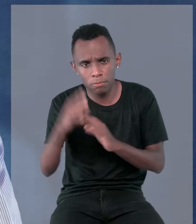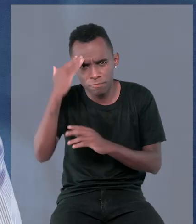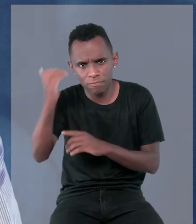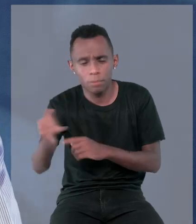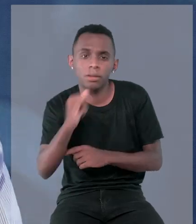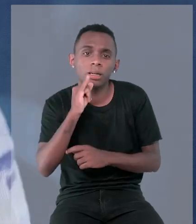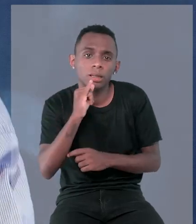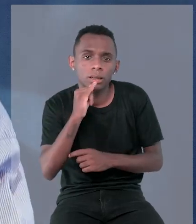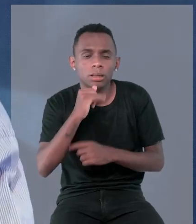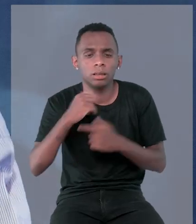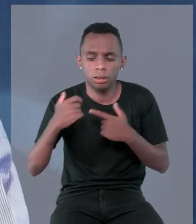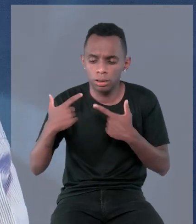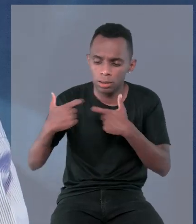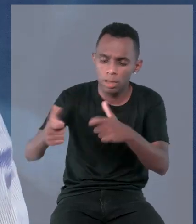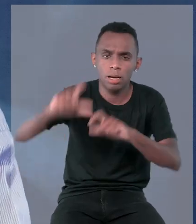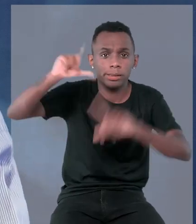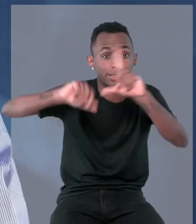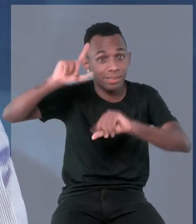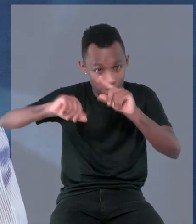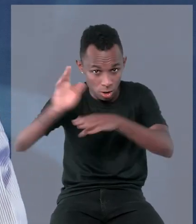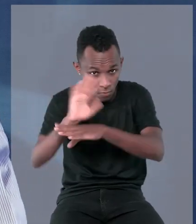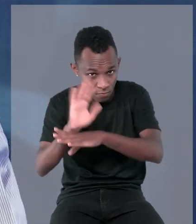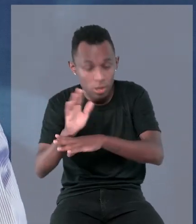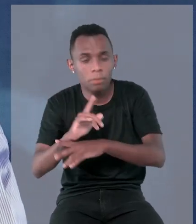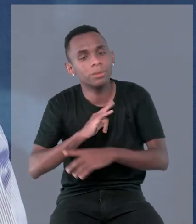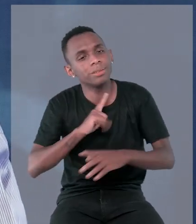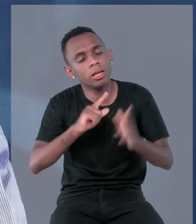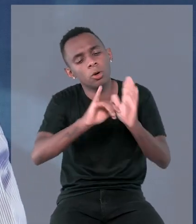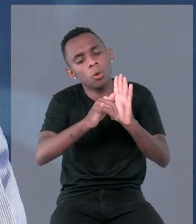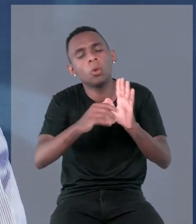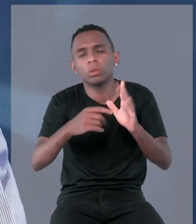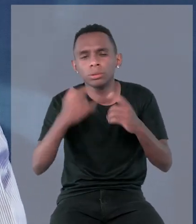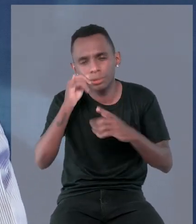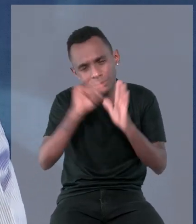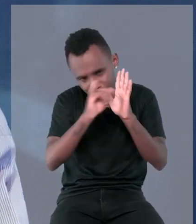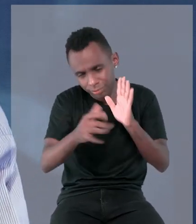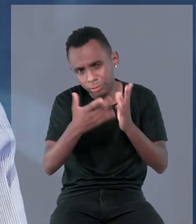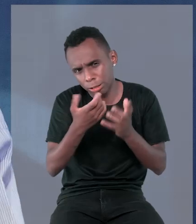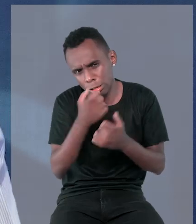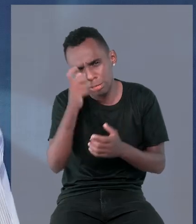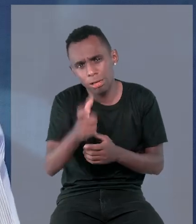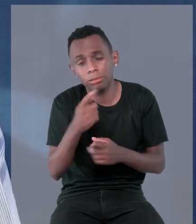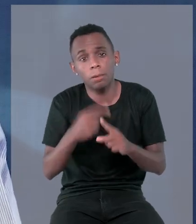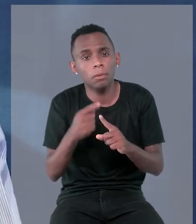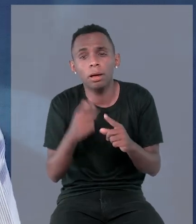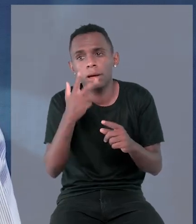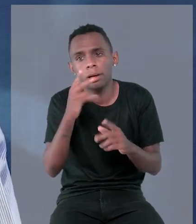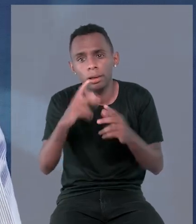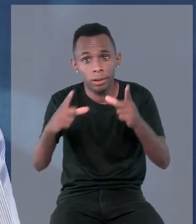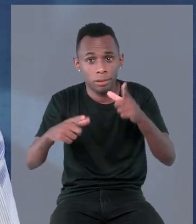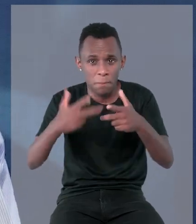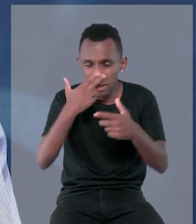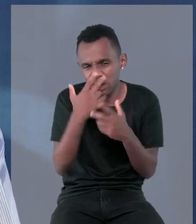sucesso, como A Guerra das Estrelas. Aliás, tem um conto muito interessante aí, chamado Guerra das Estrelas, que parece um conto totalmente inocente,